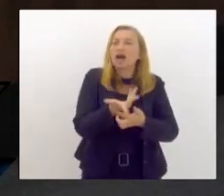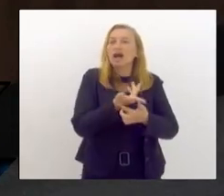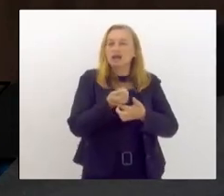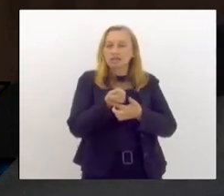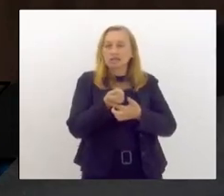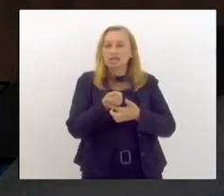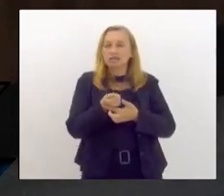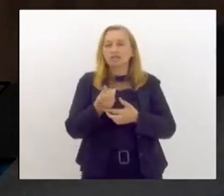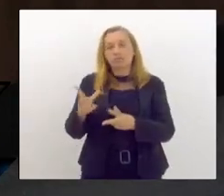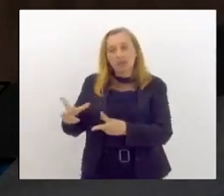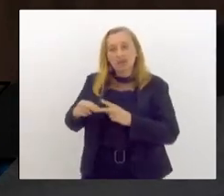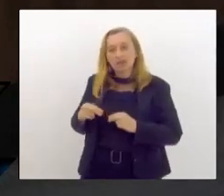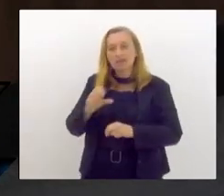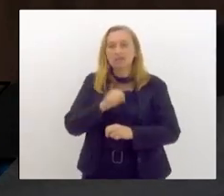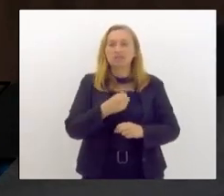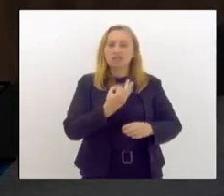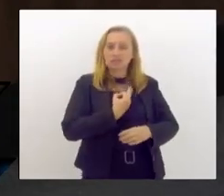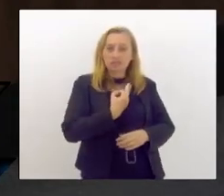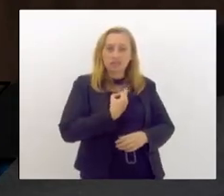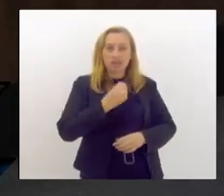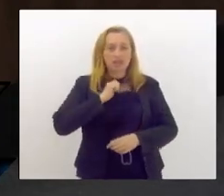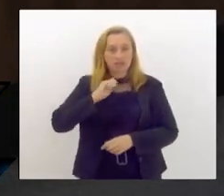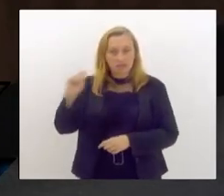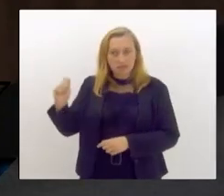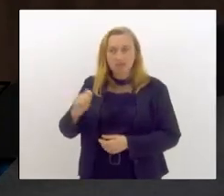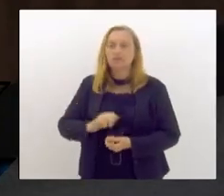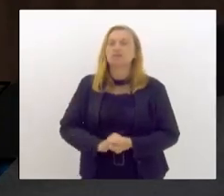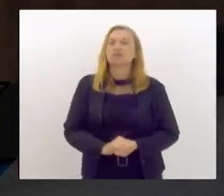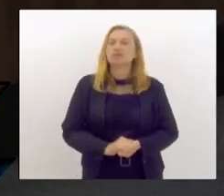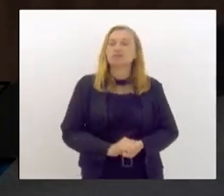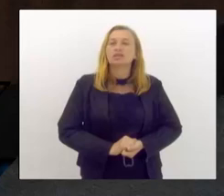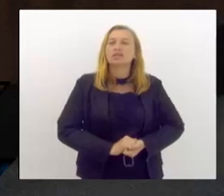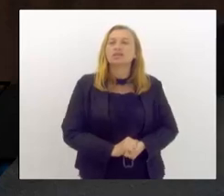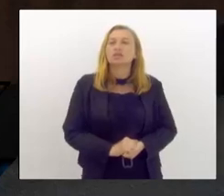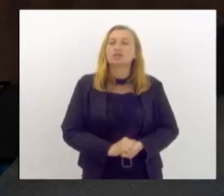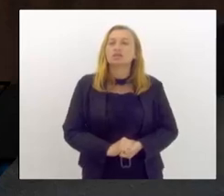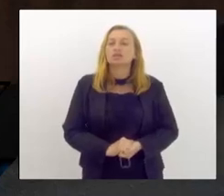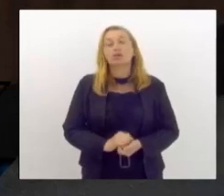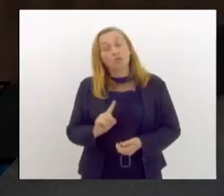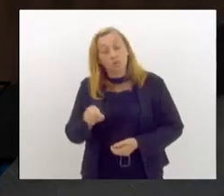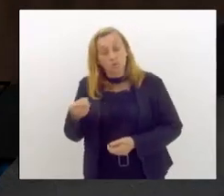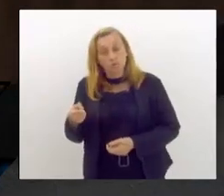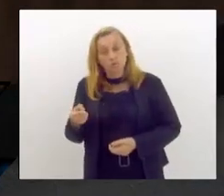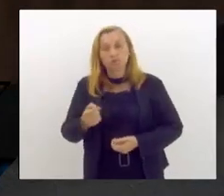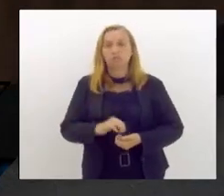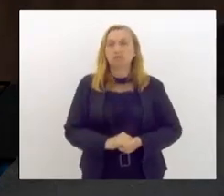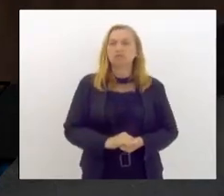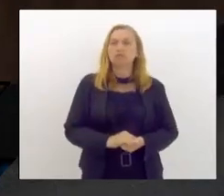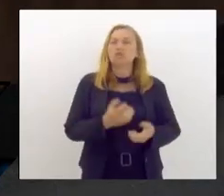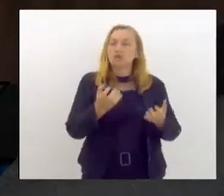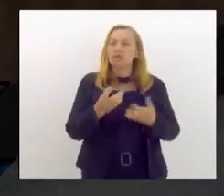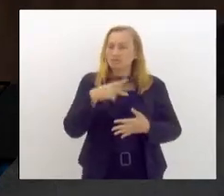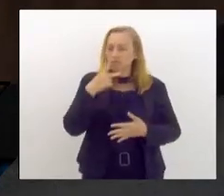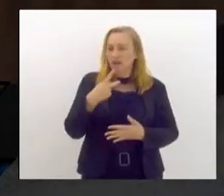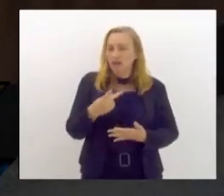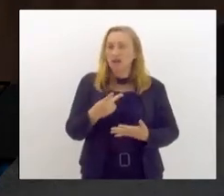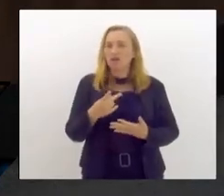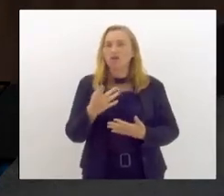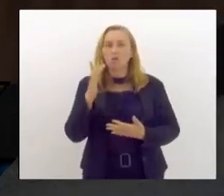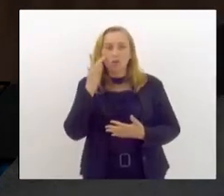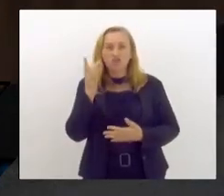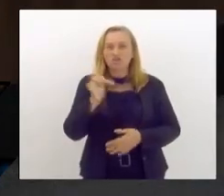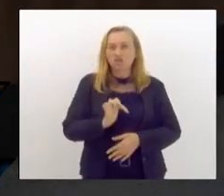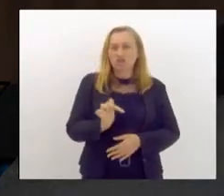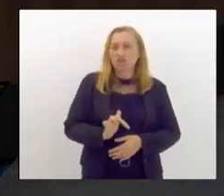e merece essa medalha, sem dúvida nenhuma. Por outro lado, senhor presidente, eu quero só destacar que eu acho que a gente aqui tem